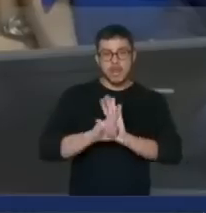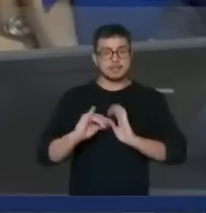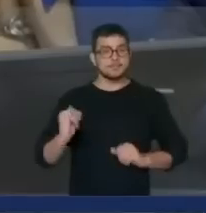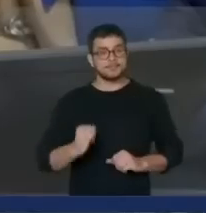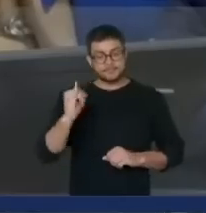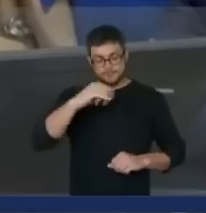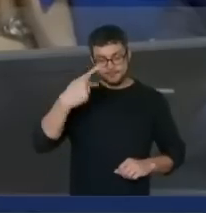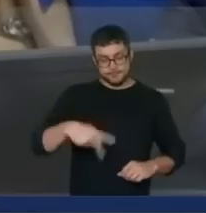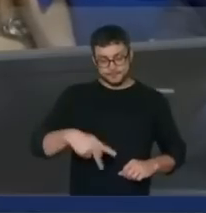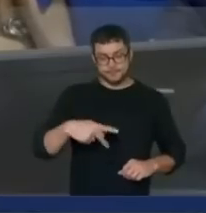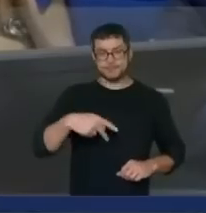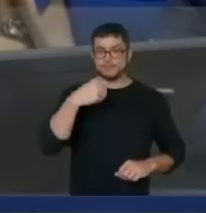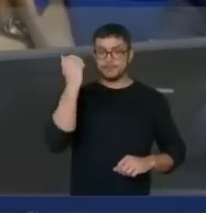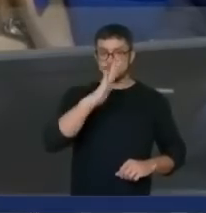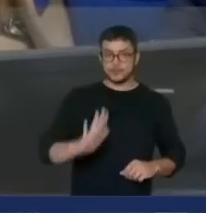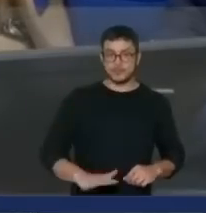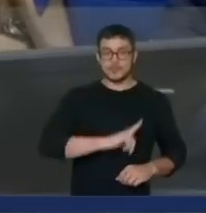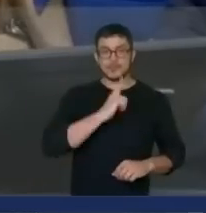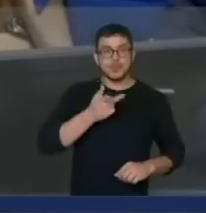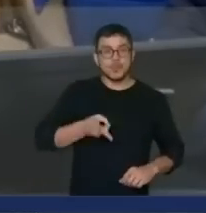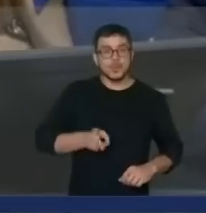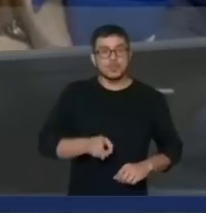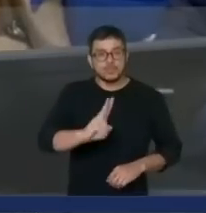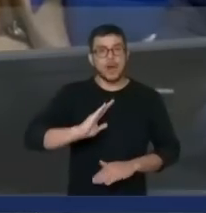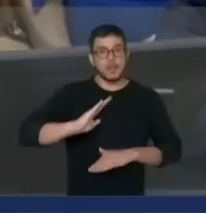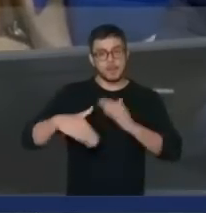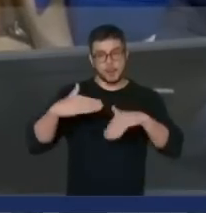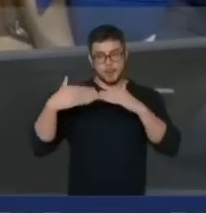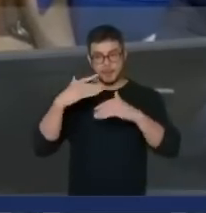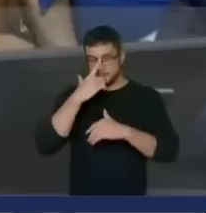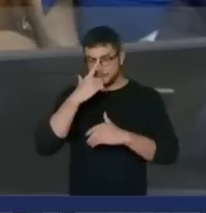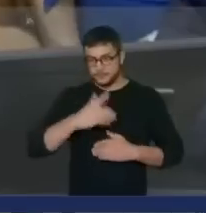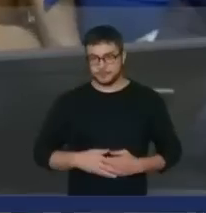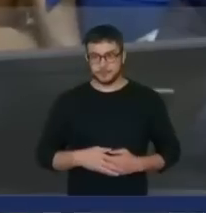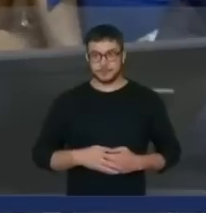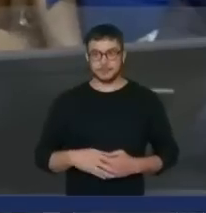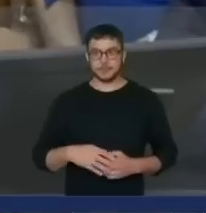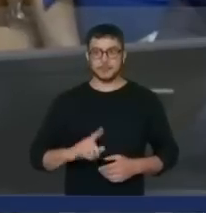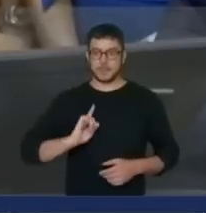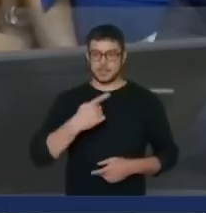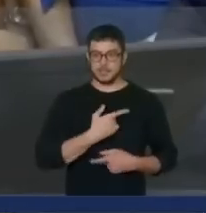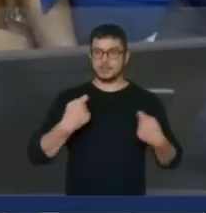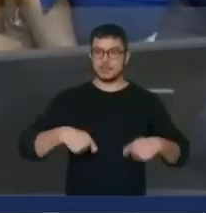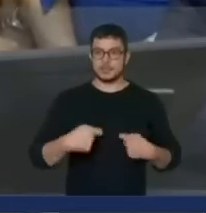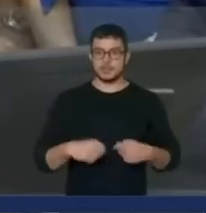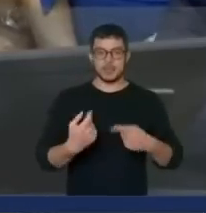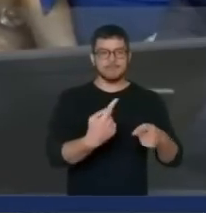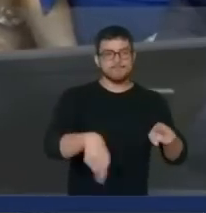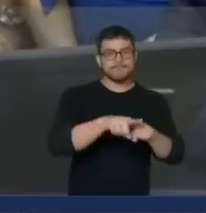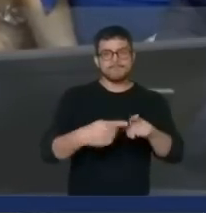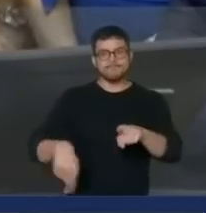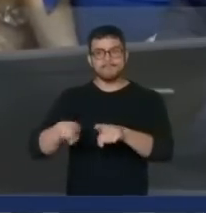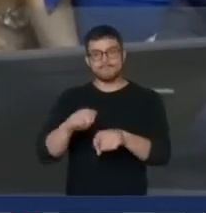fazer reformas importantes para o Brasil continuar se desenvolvendo. Vamos refazer laços. E o que aconteceu hoje